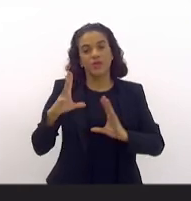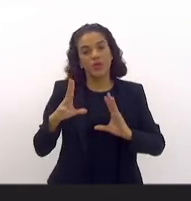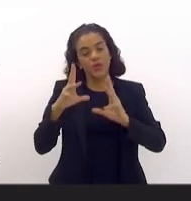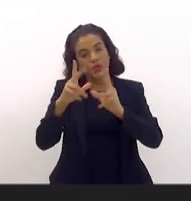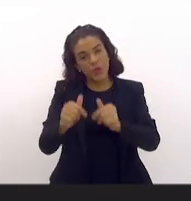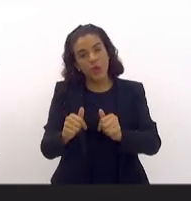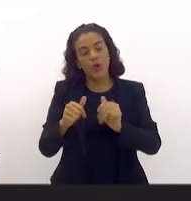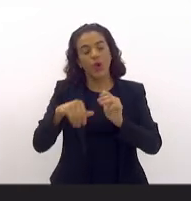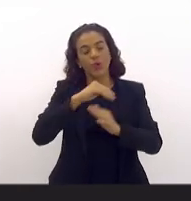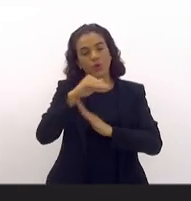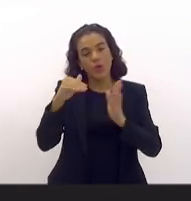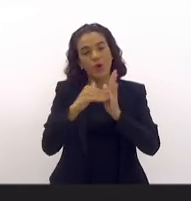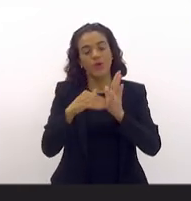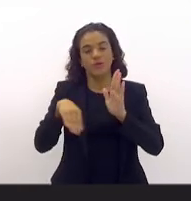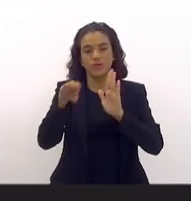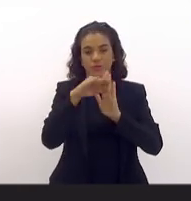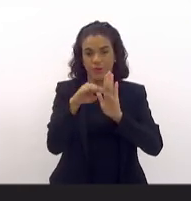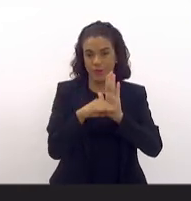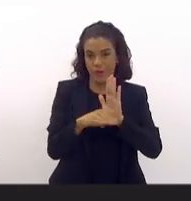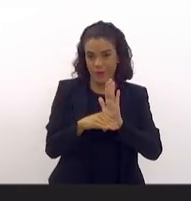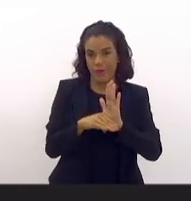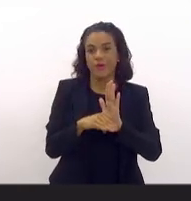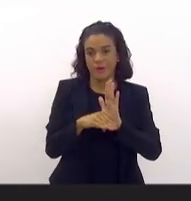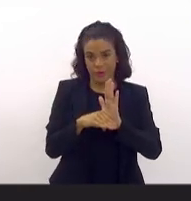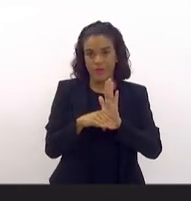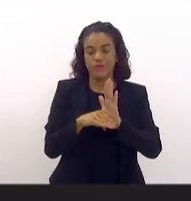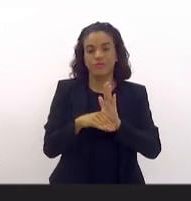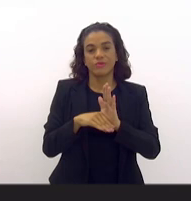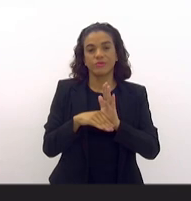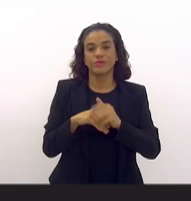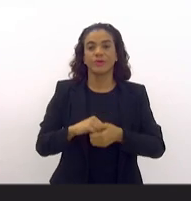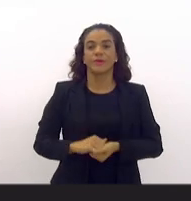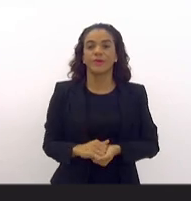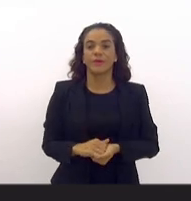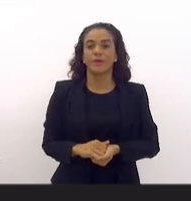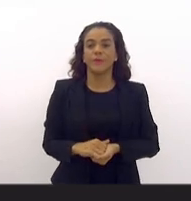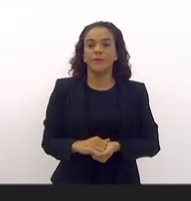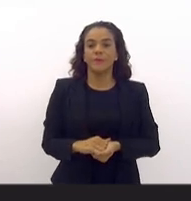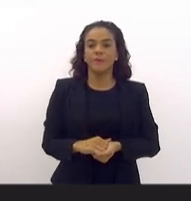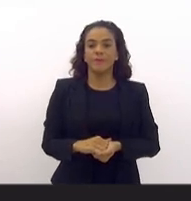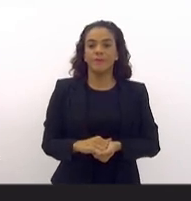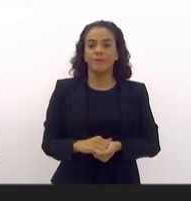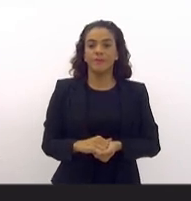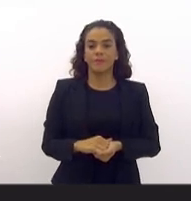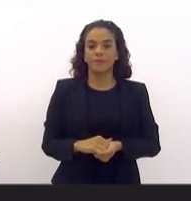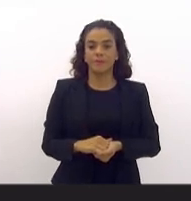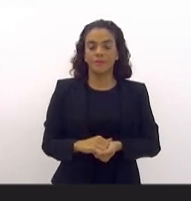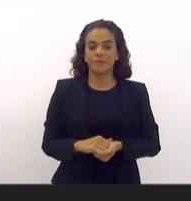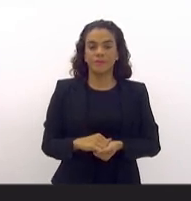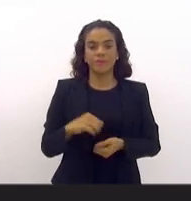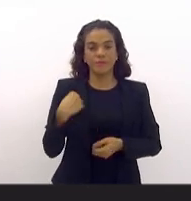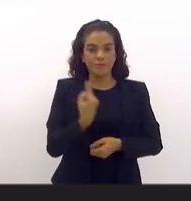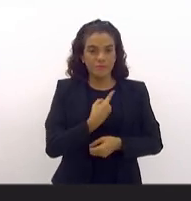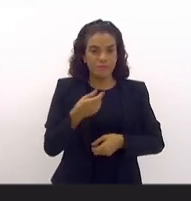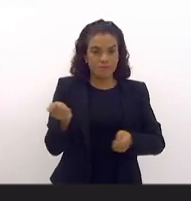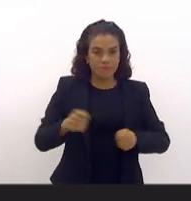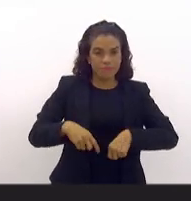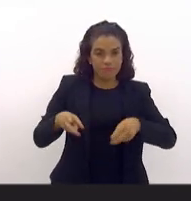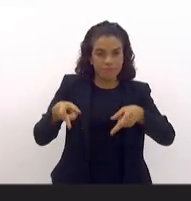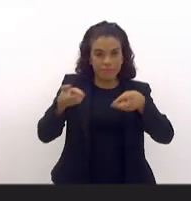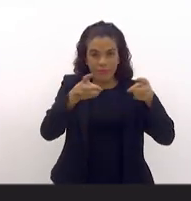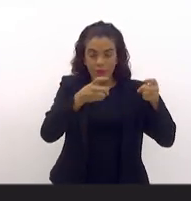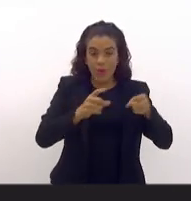conteúdos, todos os tipos de conteúdos recebidos pela SaferNet. Então, a gente pode observar que o